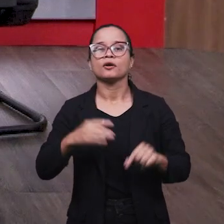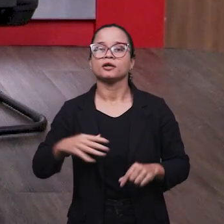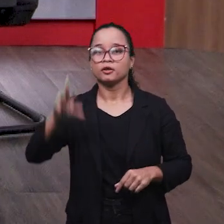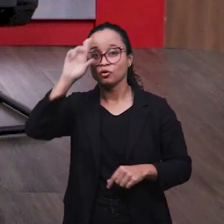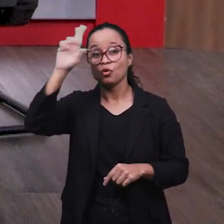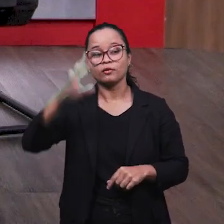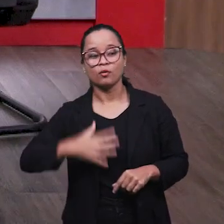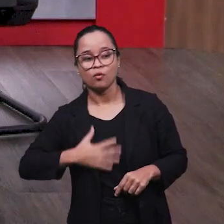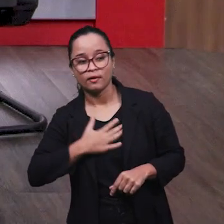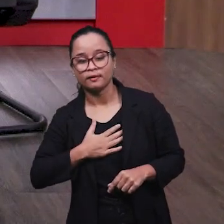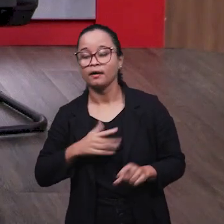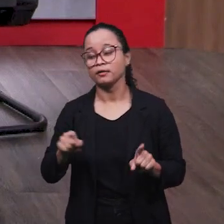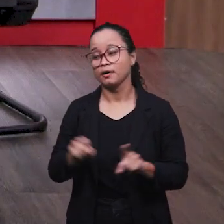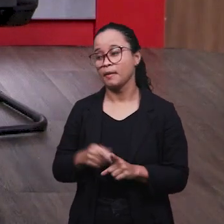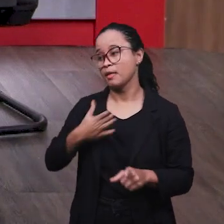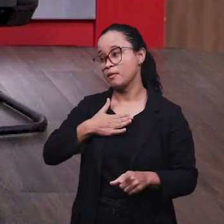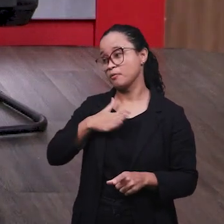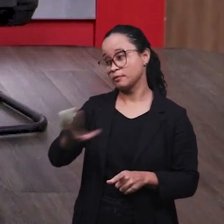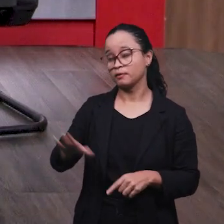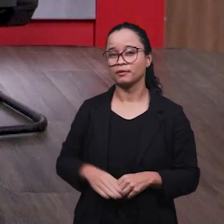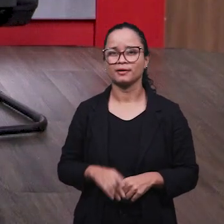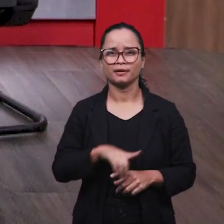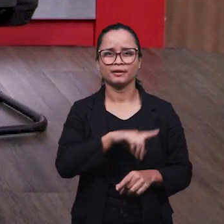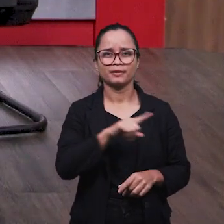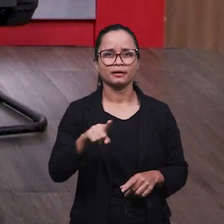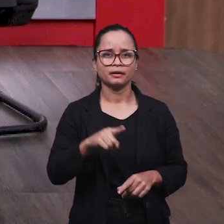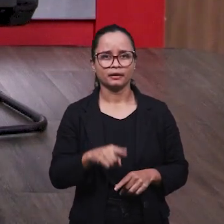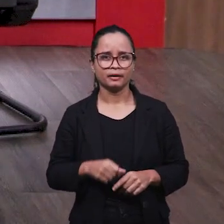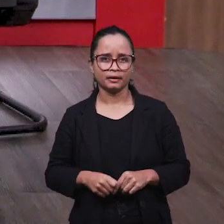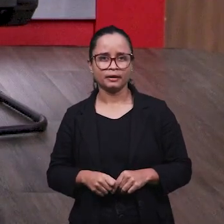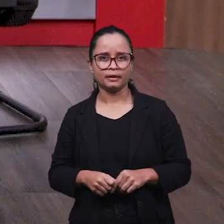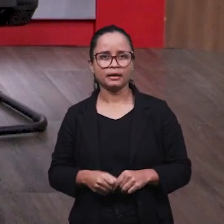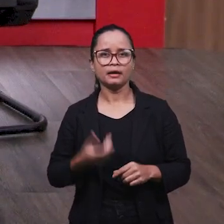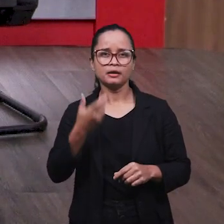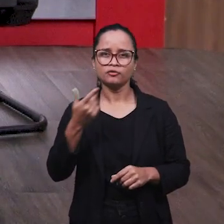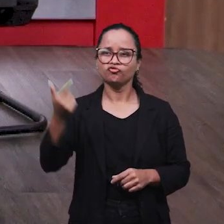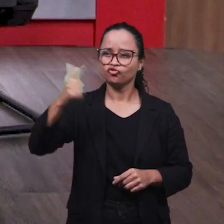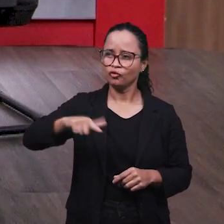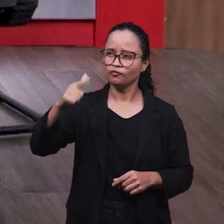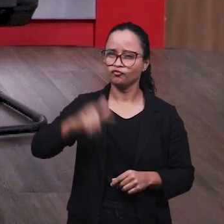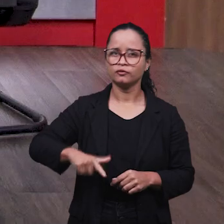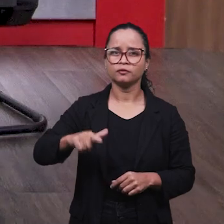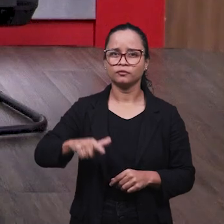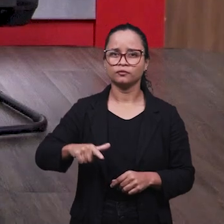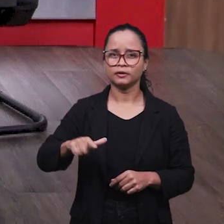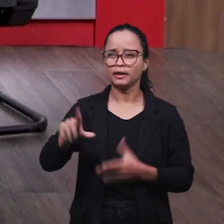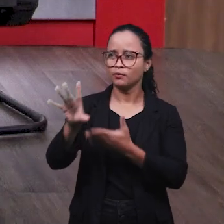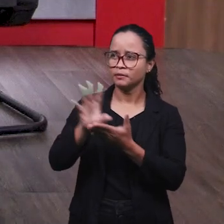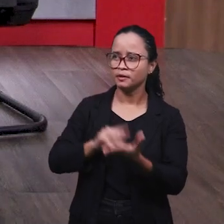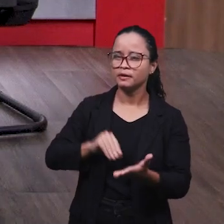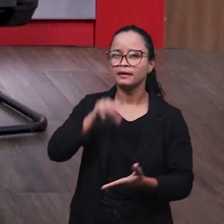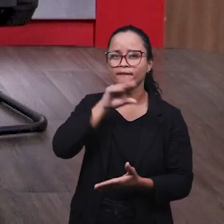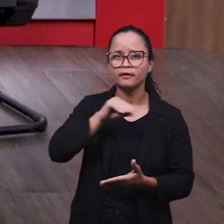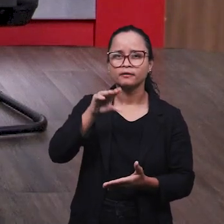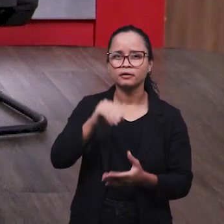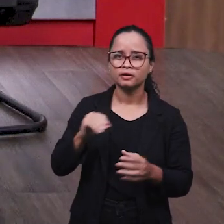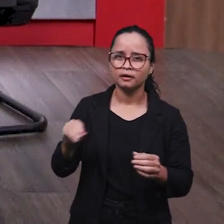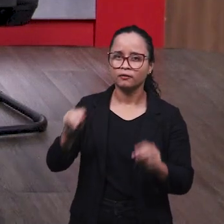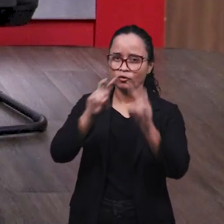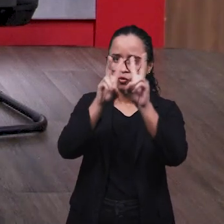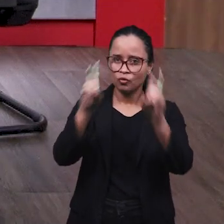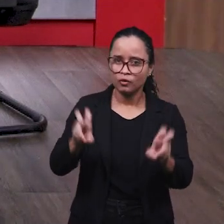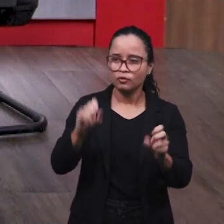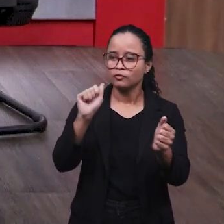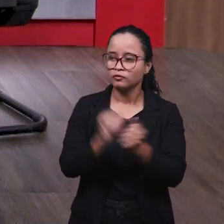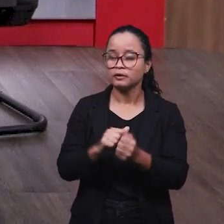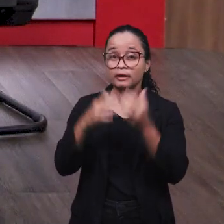Senhor naquela figura. E ele começou a repetir o que ela falava e se integrando ao assunto de tal maneira que ele